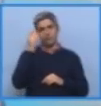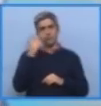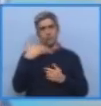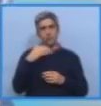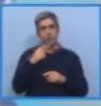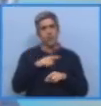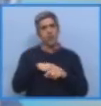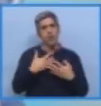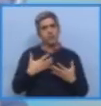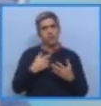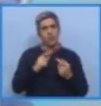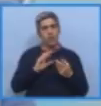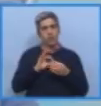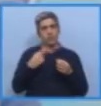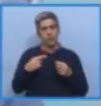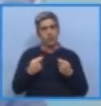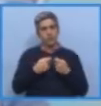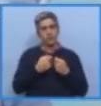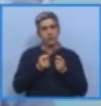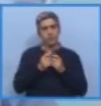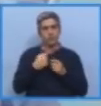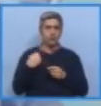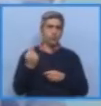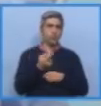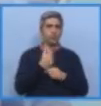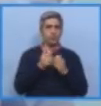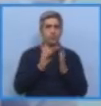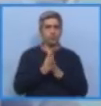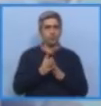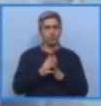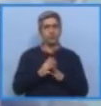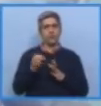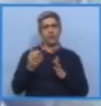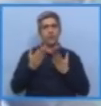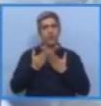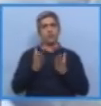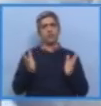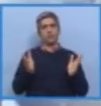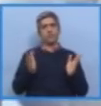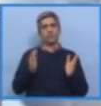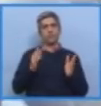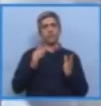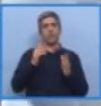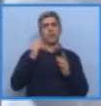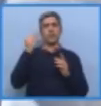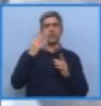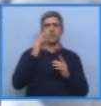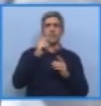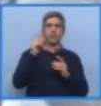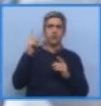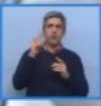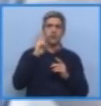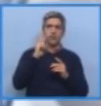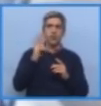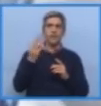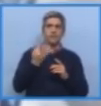grande atualidade, e que está muito próximo de todos nós, é que ele se abriu à dom e à luz da fé,